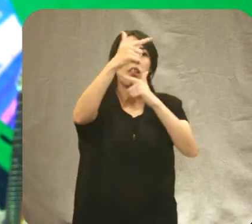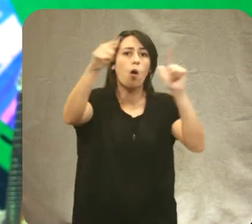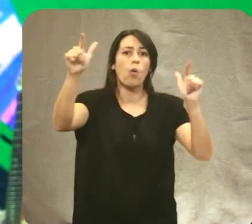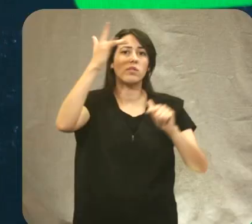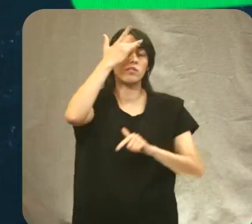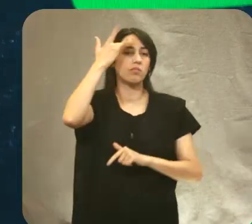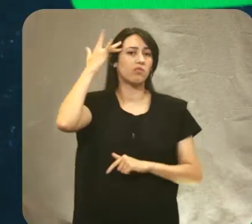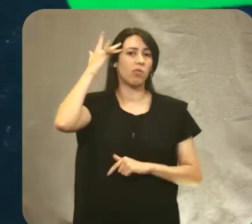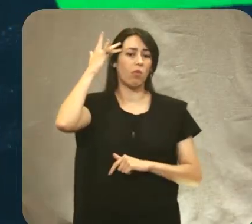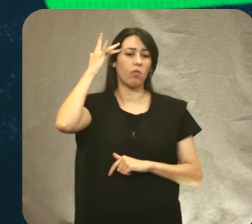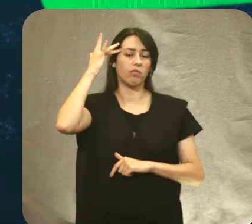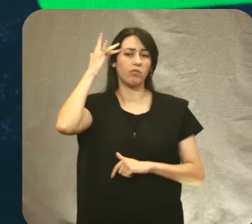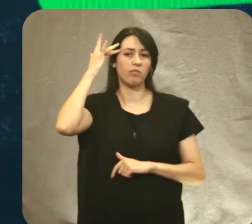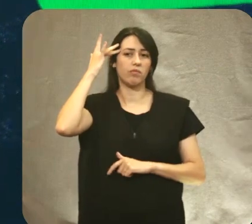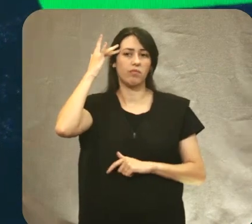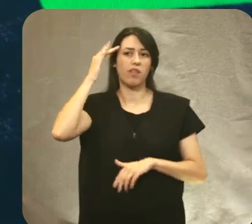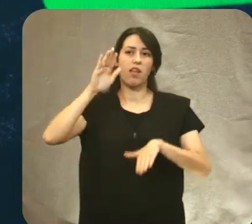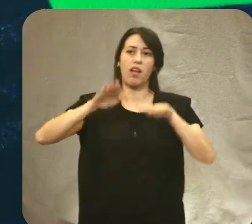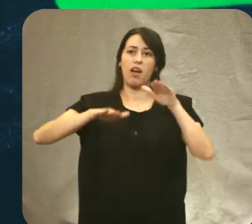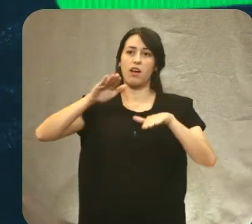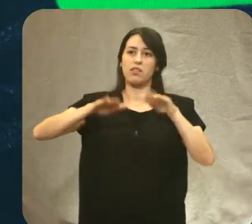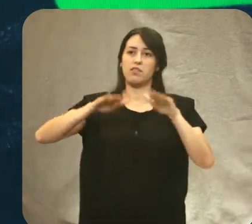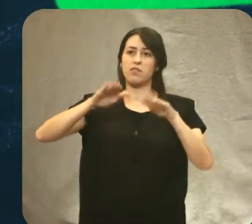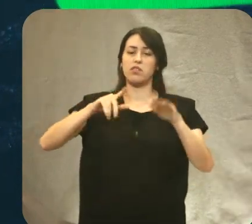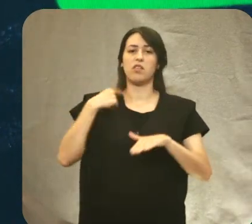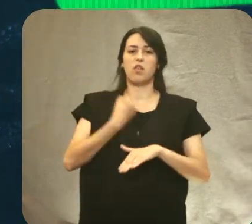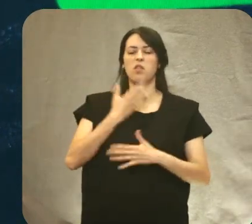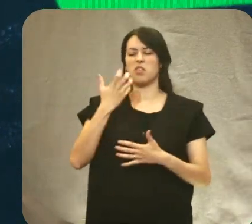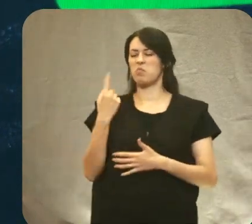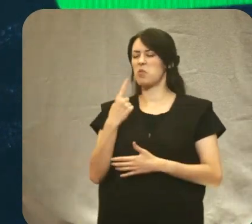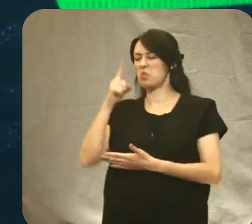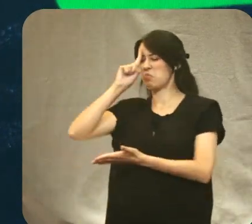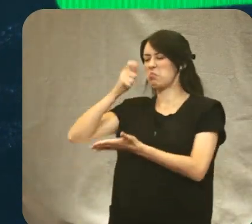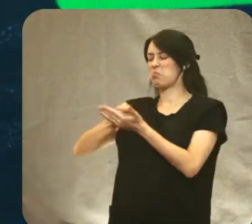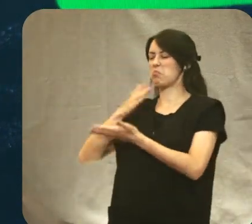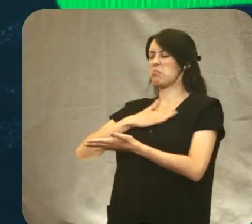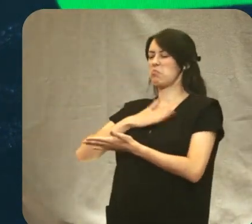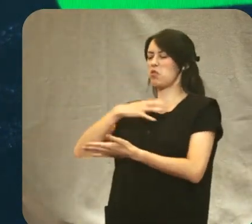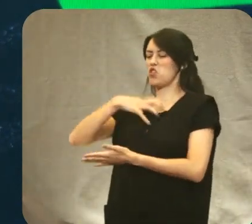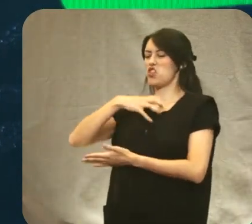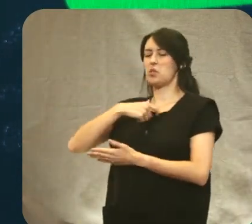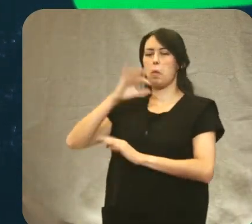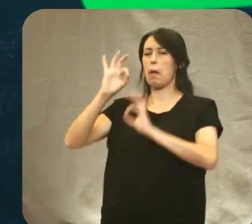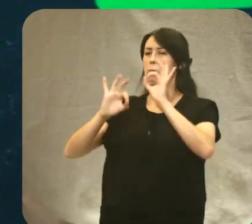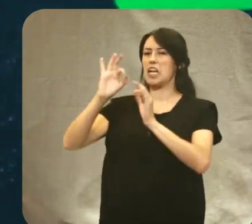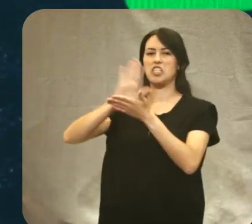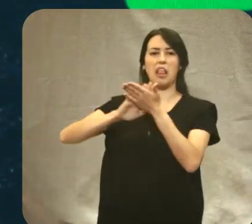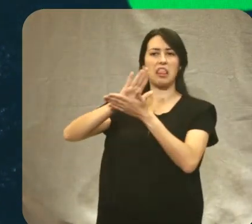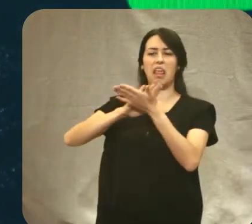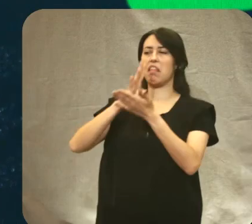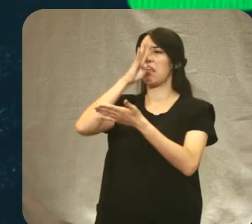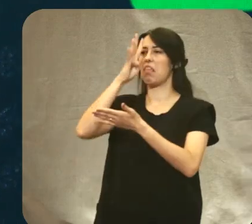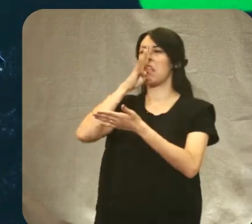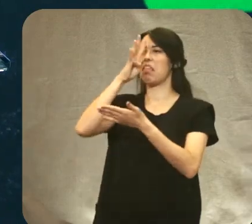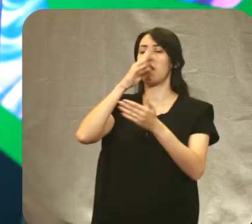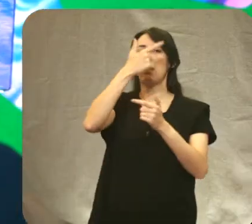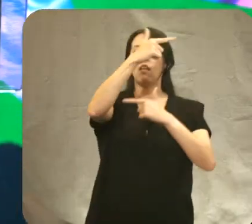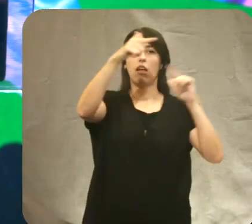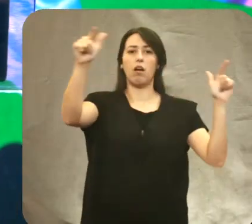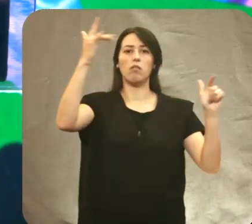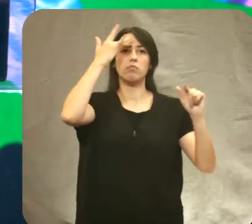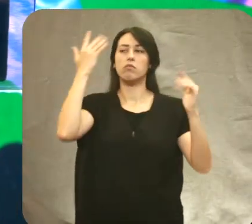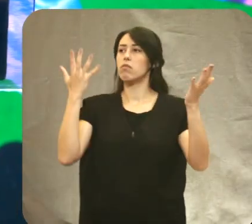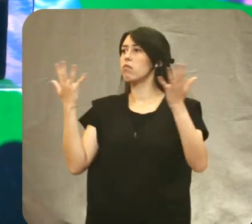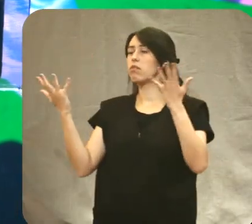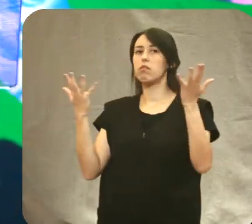A gente não reúne, decide tudo sozinho, não planeja, e aí as pessoas vão ficando pelo caminho. Sabe